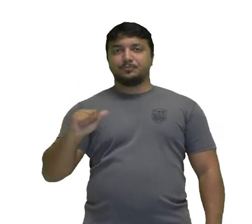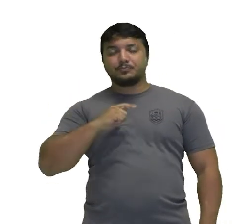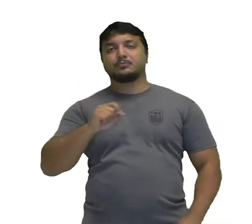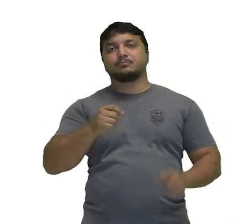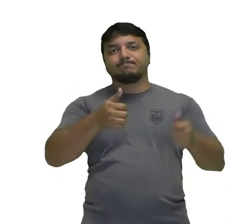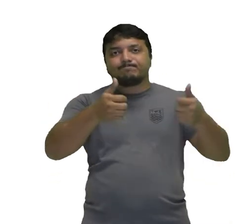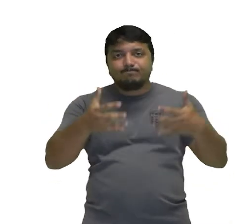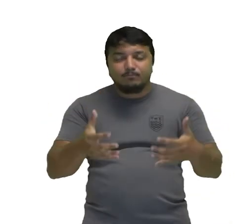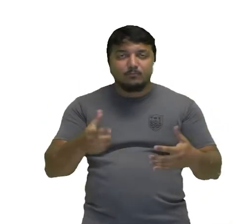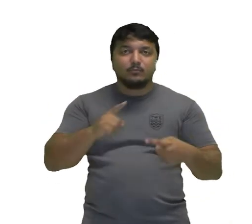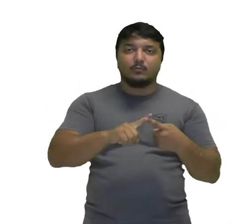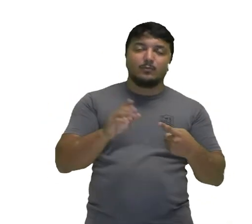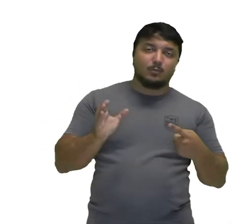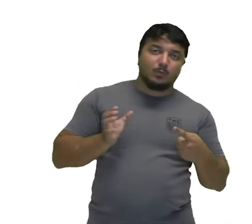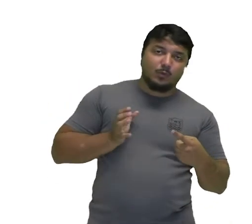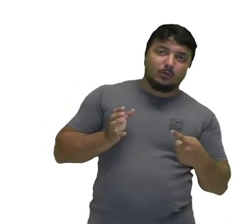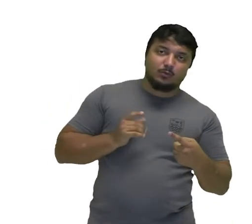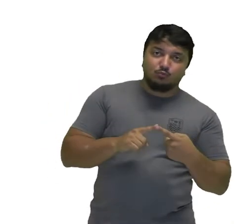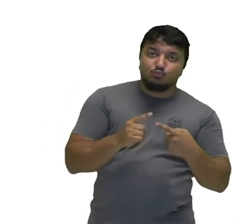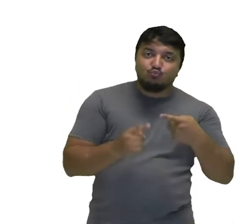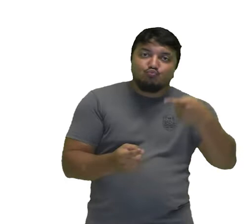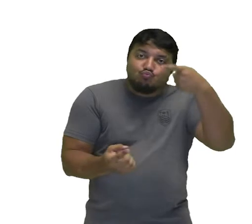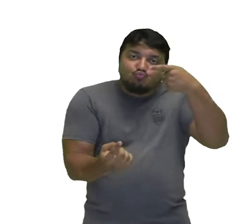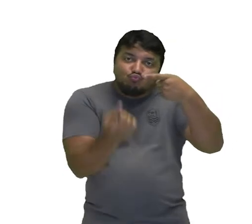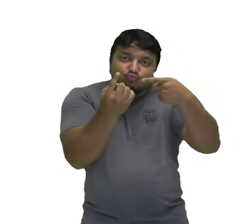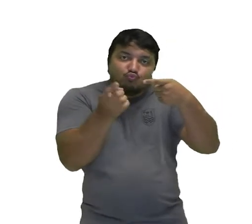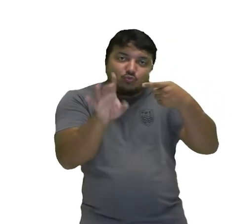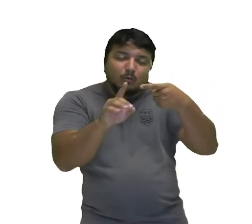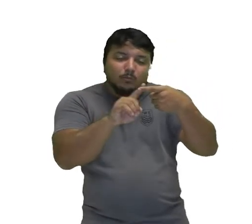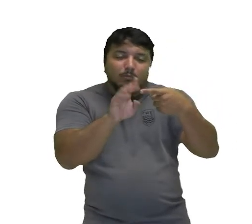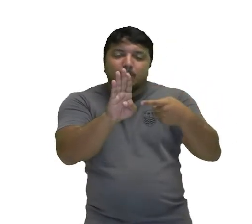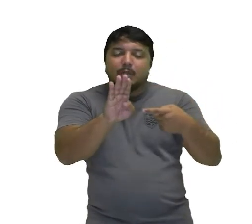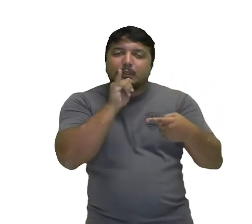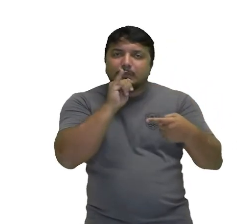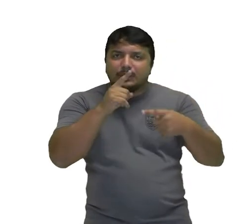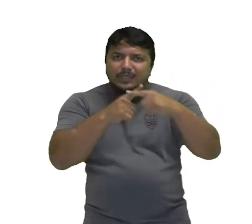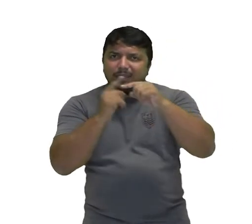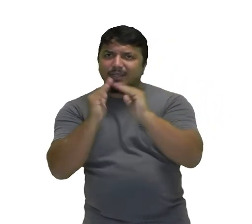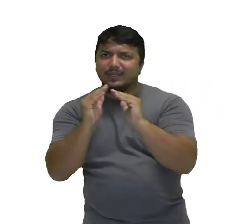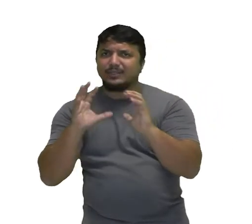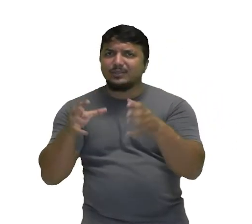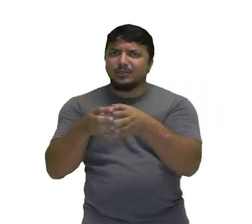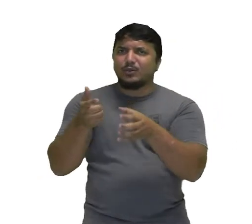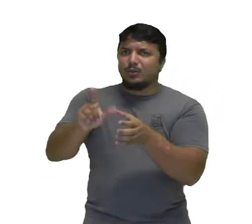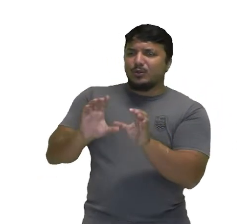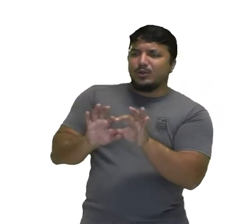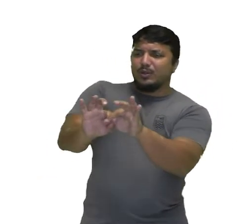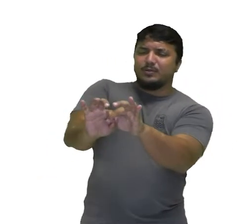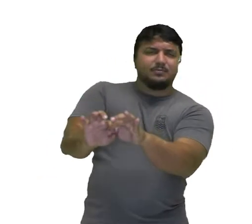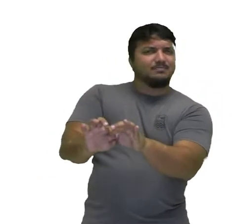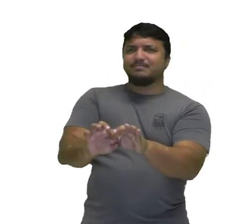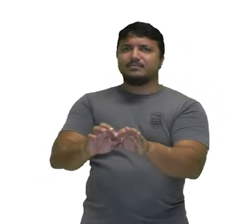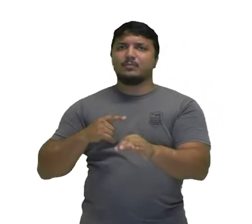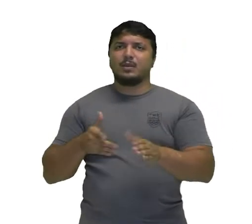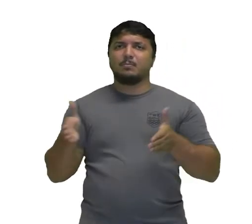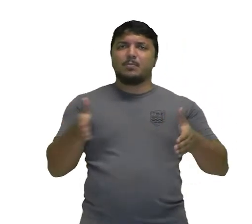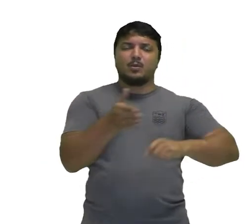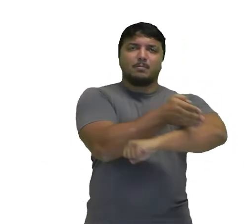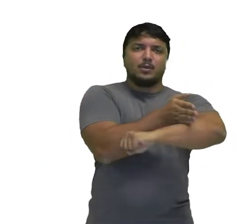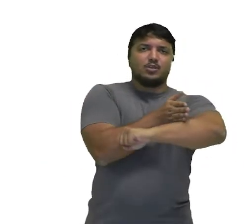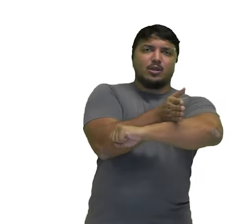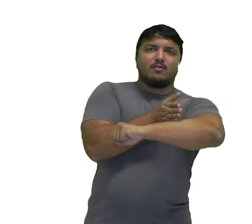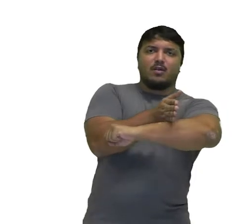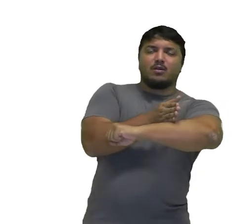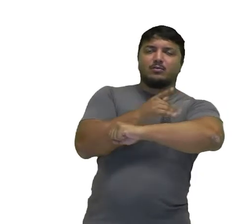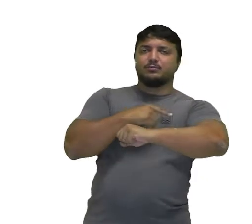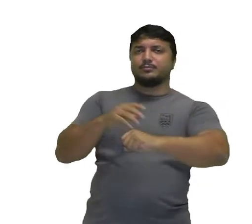tenho burguesia em uma delas. Na opção B, por exemplo, igreja e corporação de ofícios, se lembra a idade medieval.